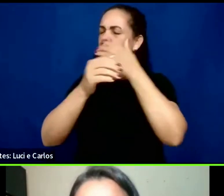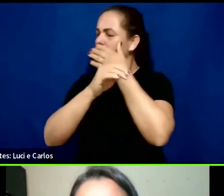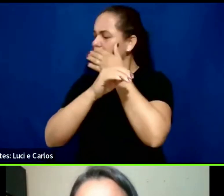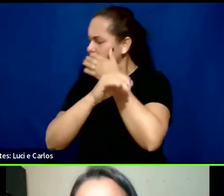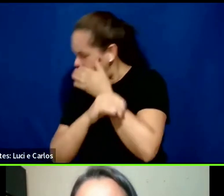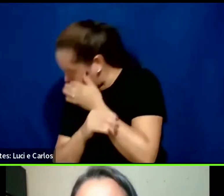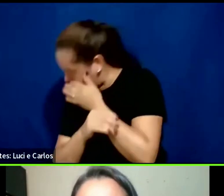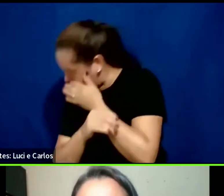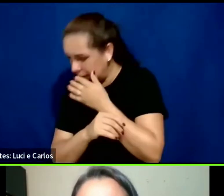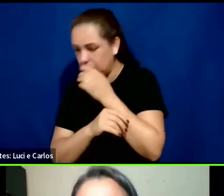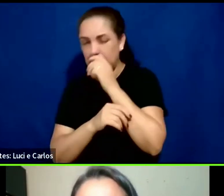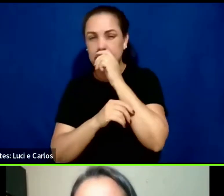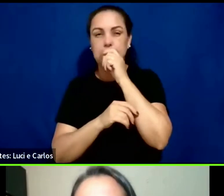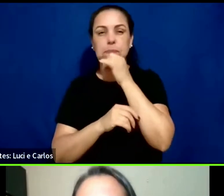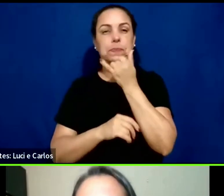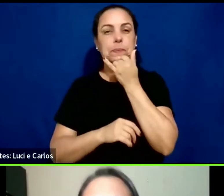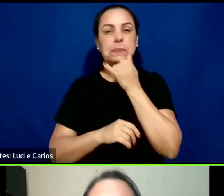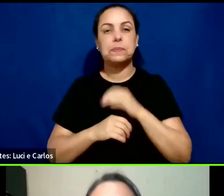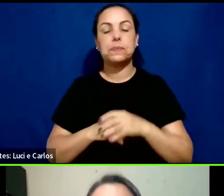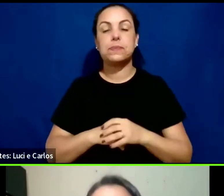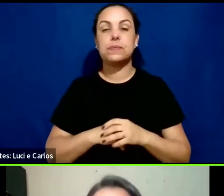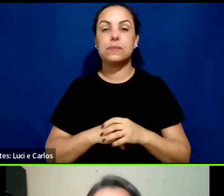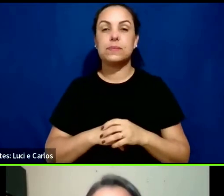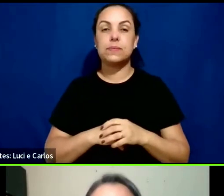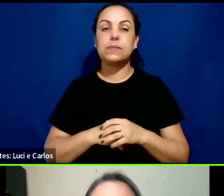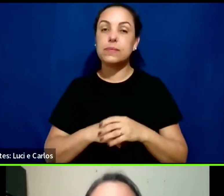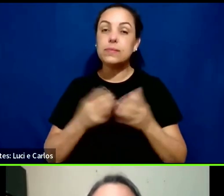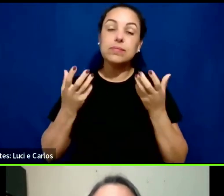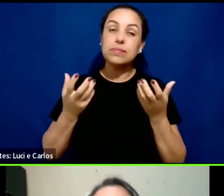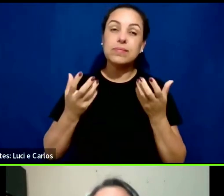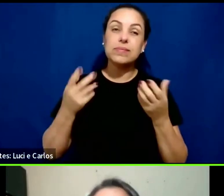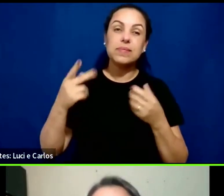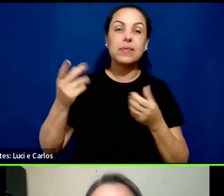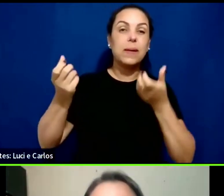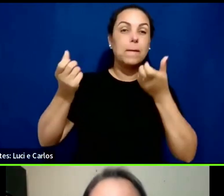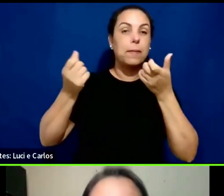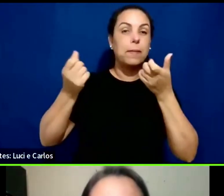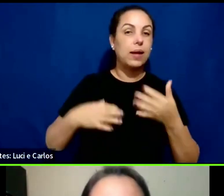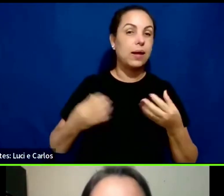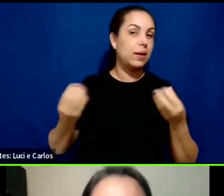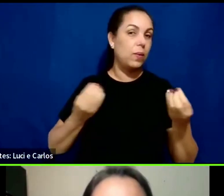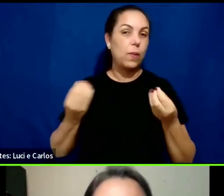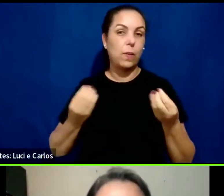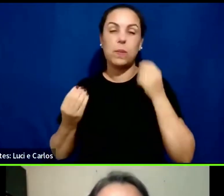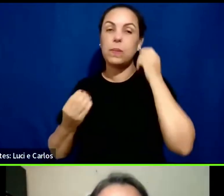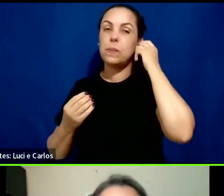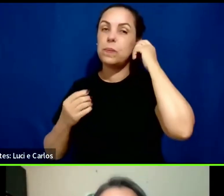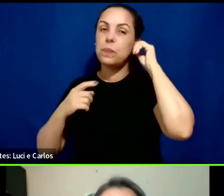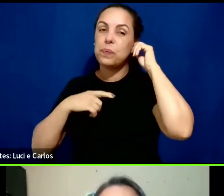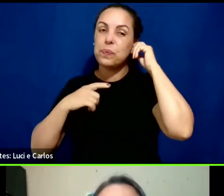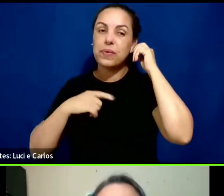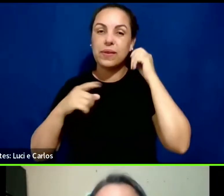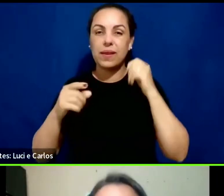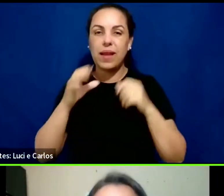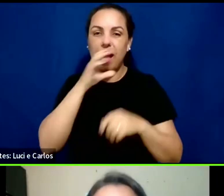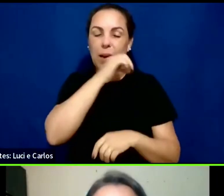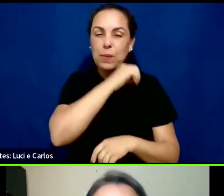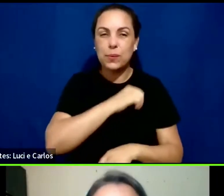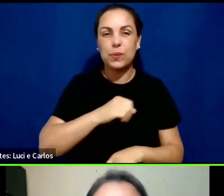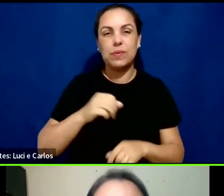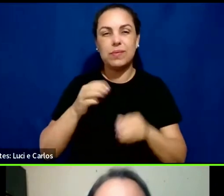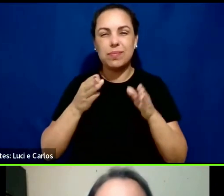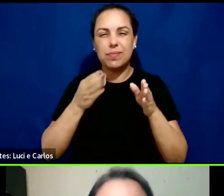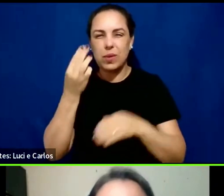E eu quero te pedir para te contar um pouquinho a tua história, né? Aí tu tem 3, 4 minutinhos para falar um